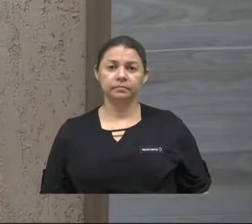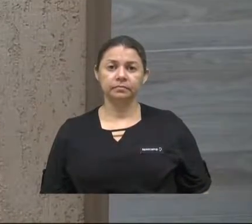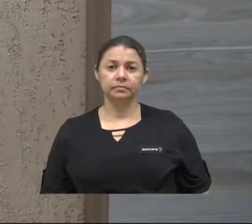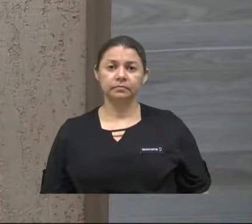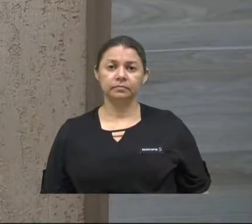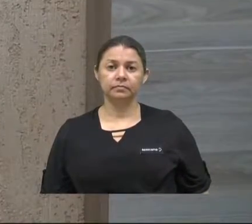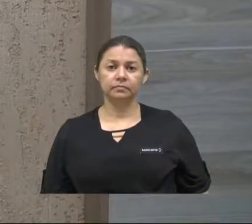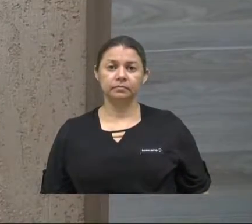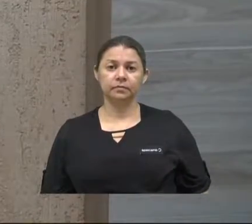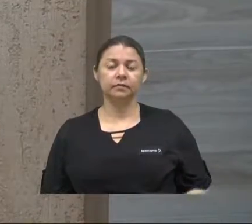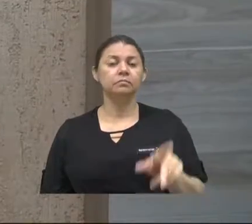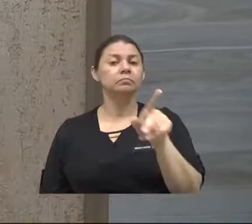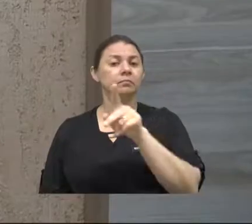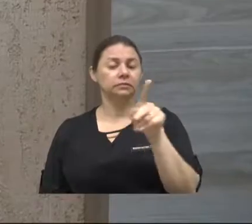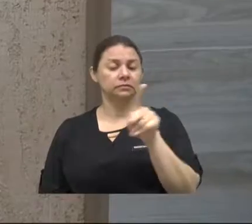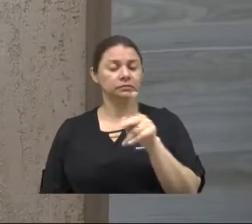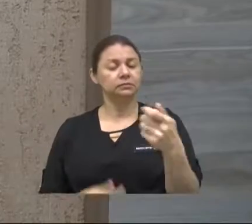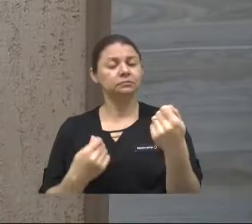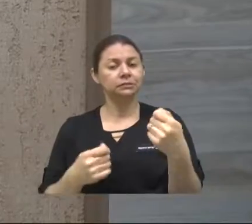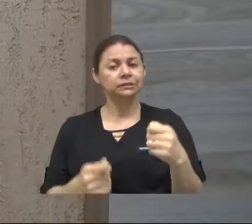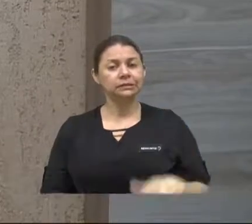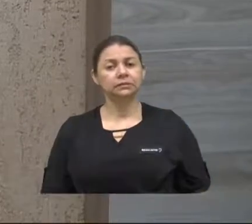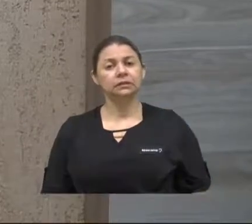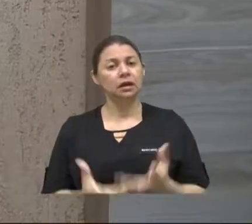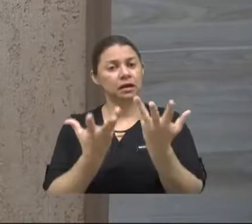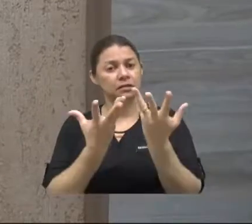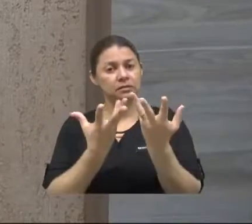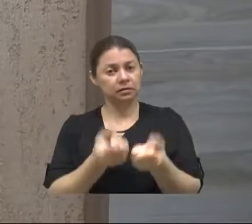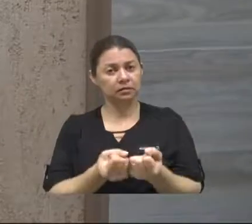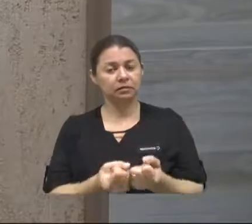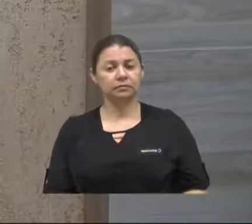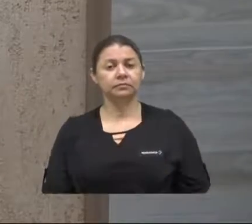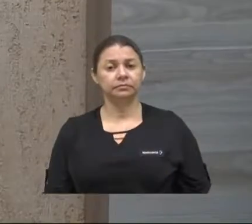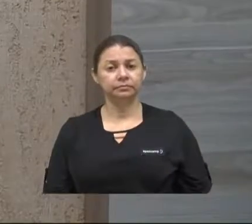O presidente é para essas coisas, como o senhor já foi, sabe como é.